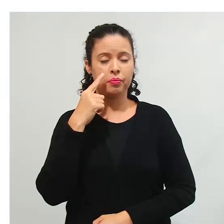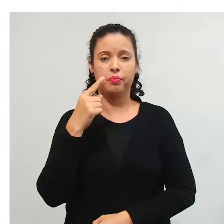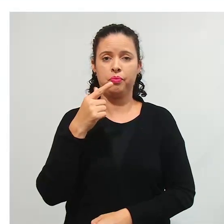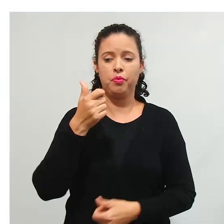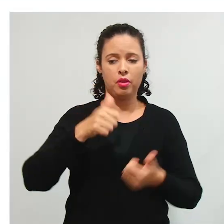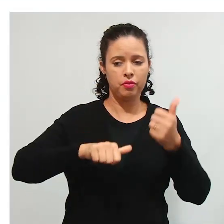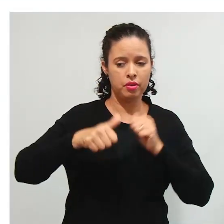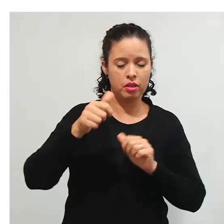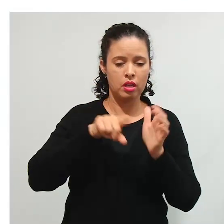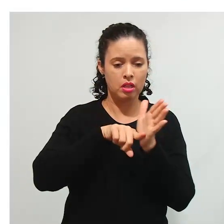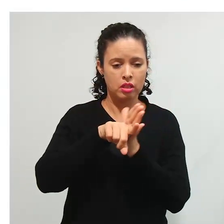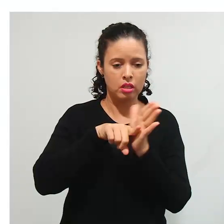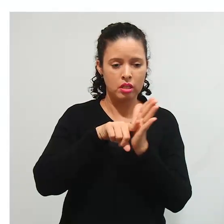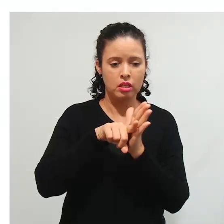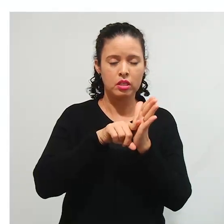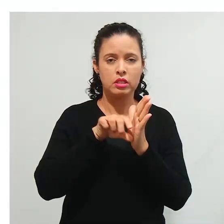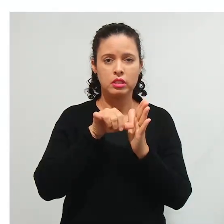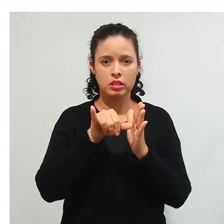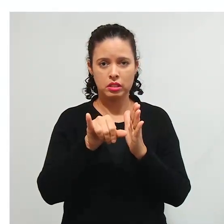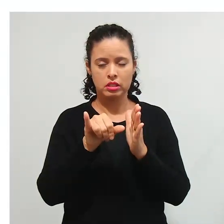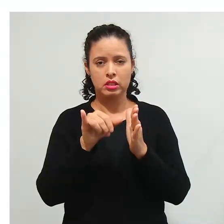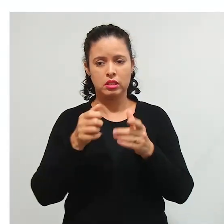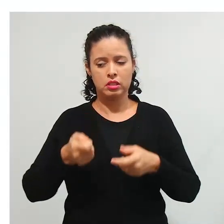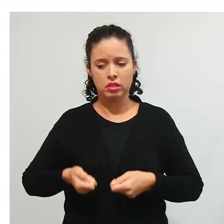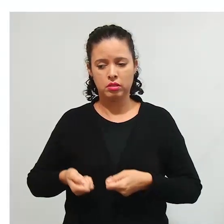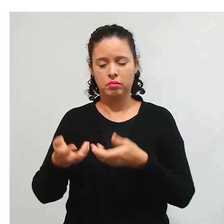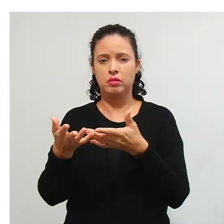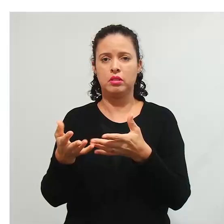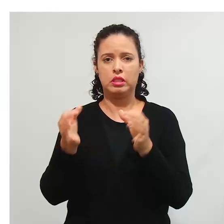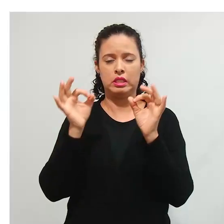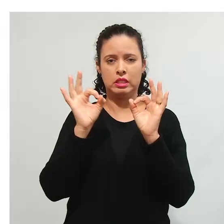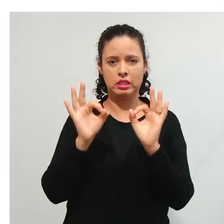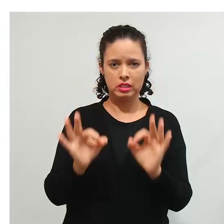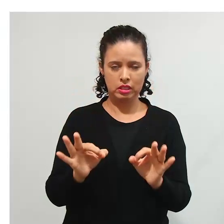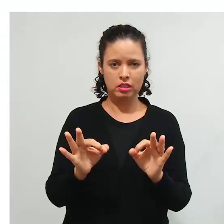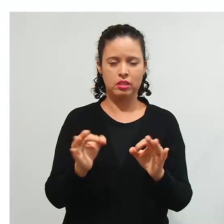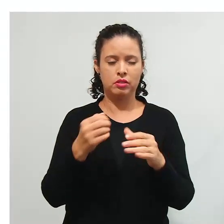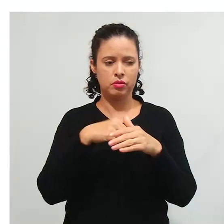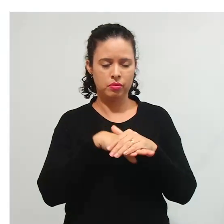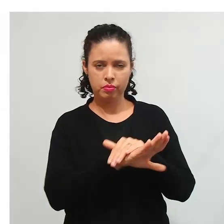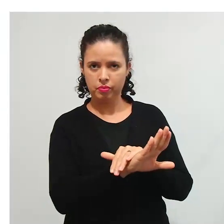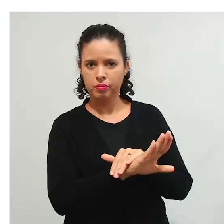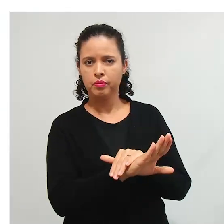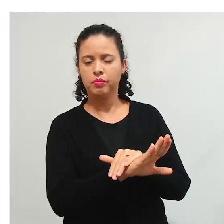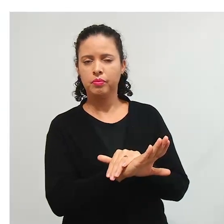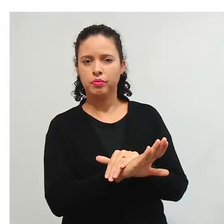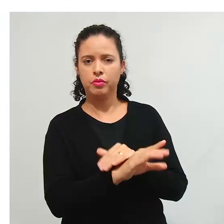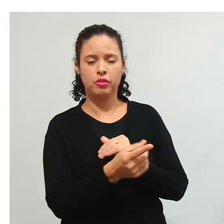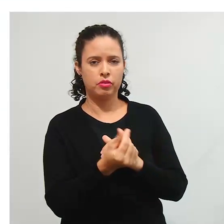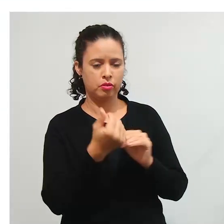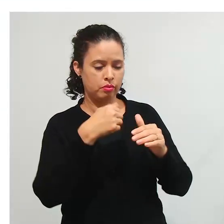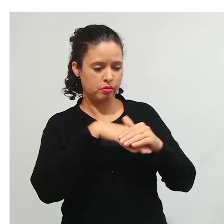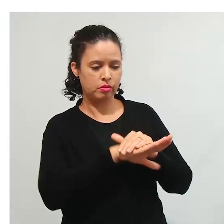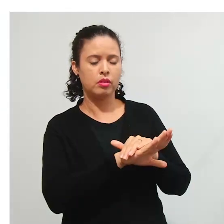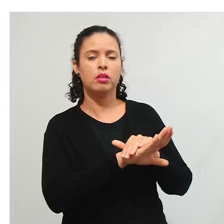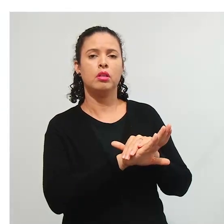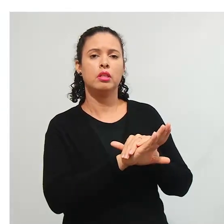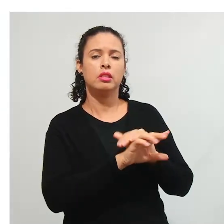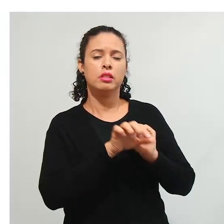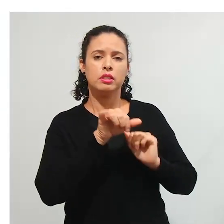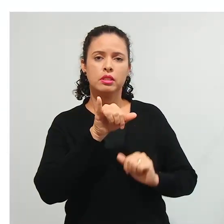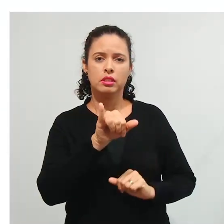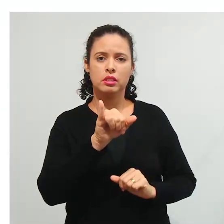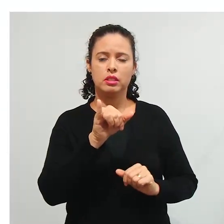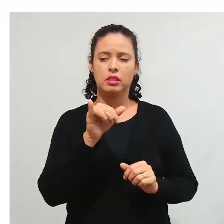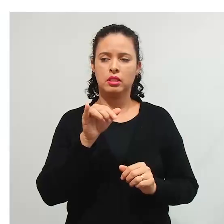verifica, portanto, se a despesa foi regularmente empenhada, primeiro empenho, se